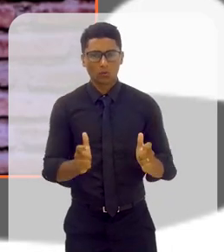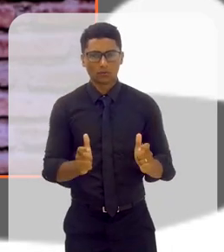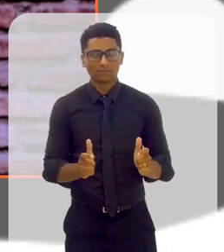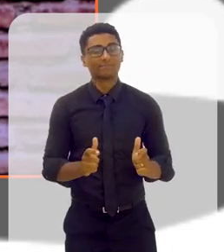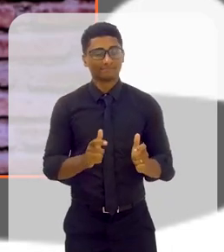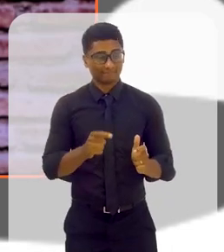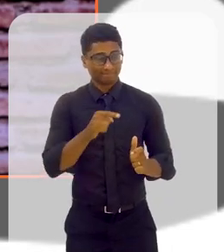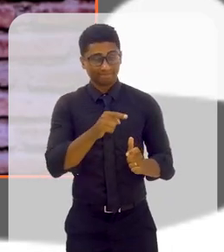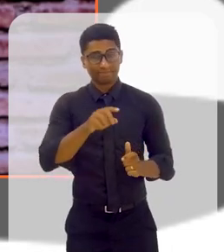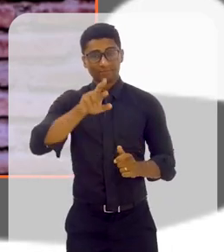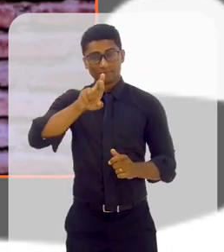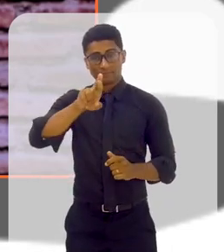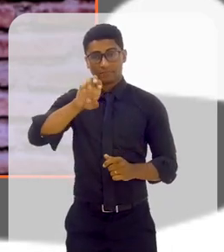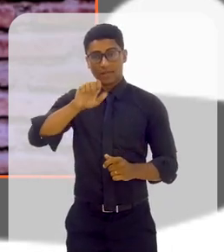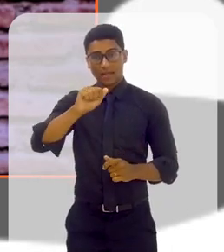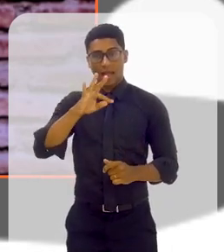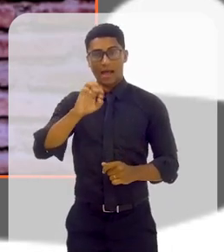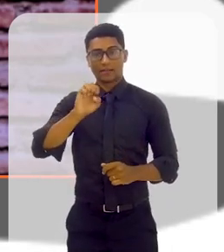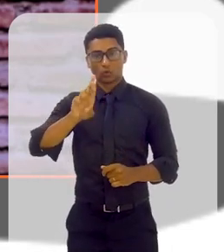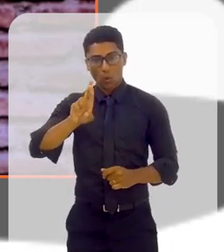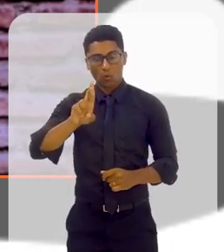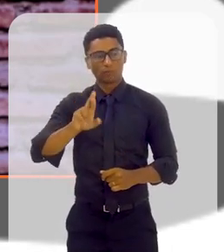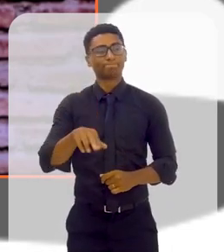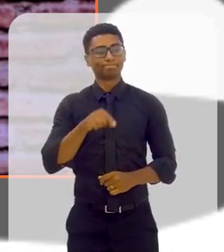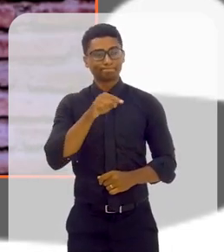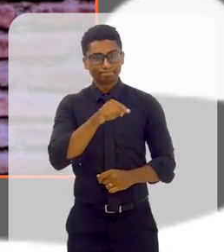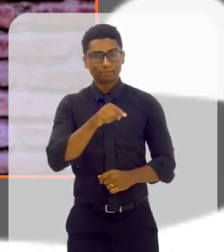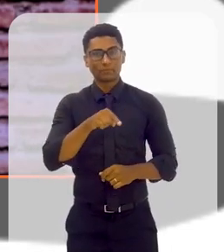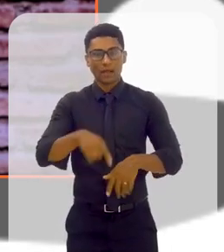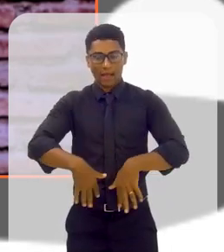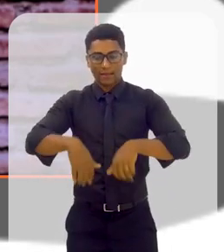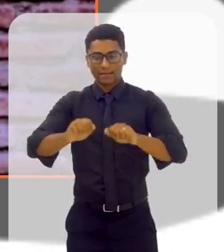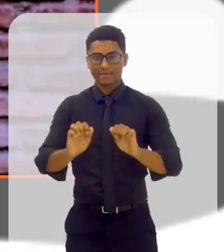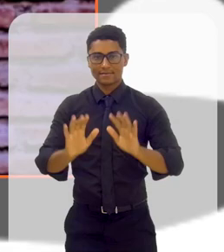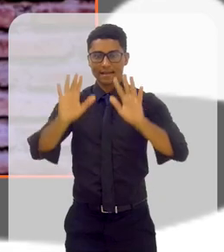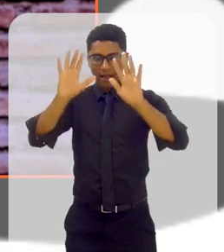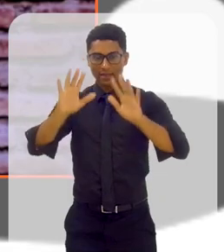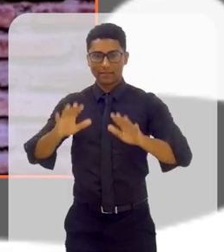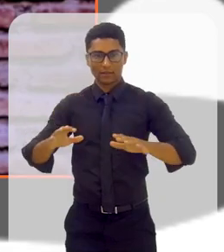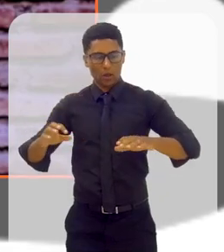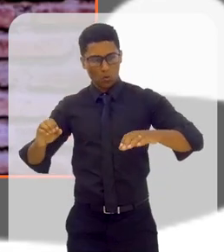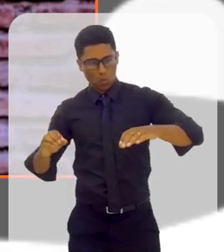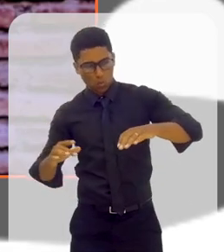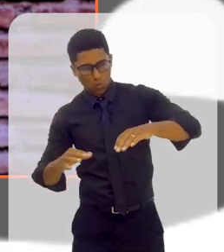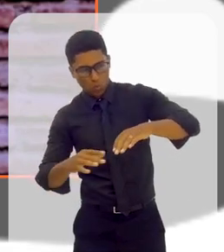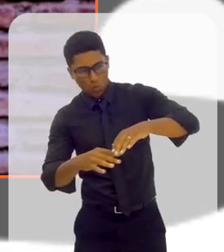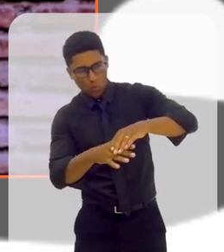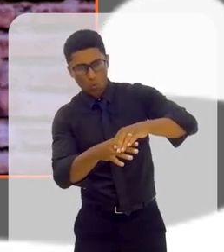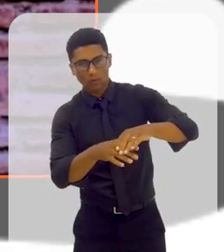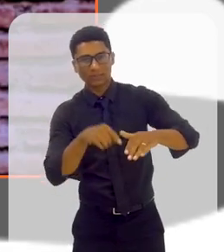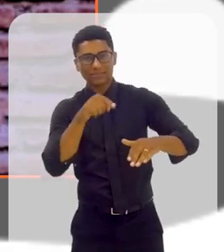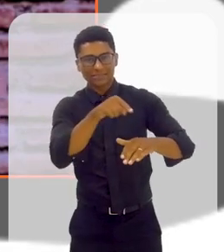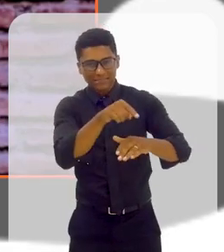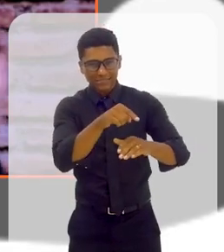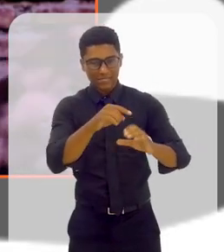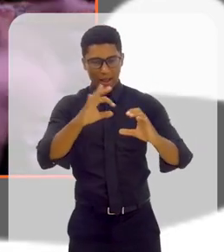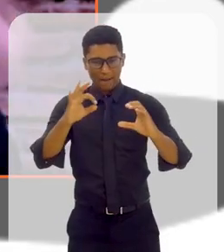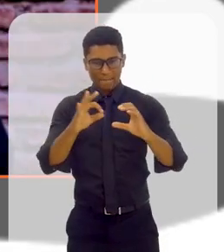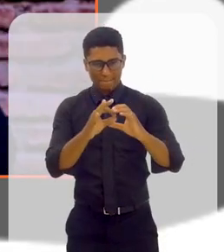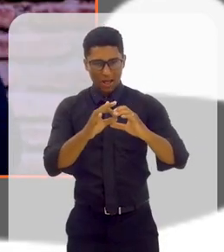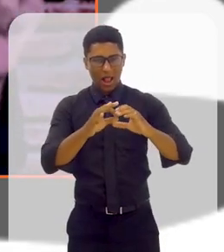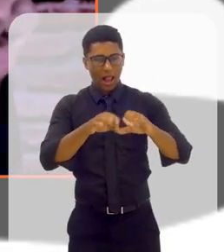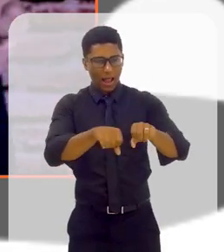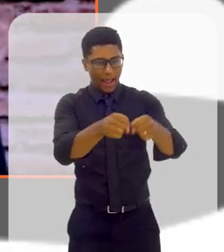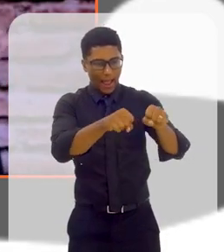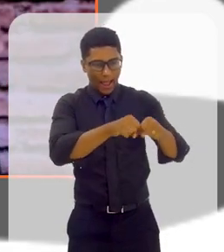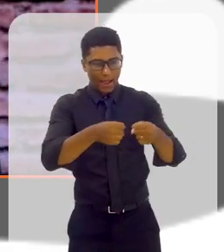nossa inovação. Nesse reator, nós fazemos uma espécie de craqueamento do CFC. Eu quebro a molécula do CFC. Eu fico